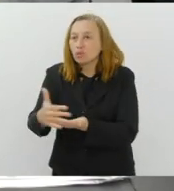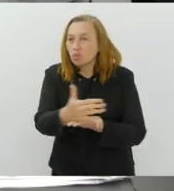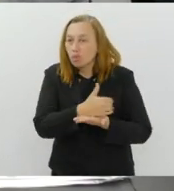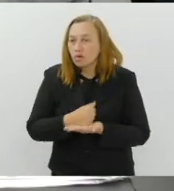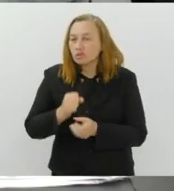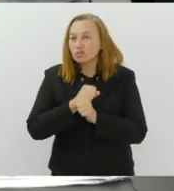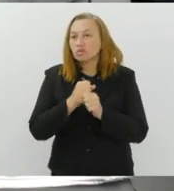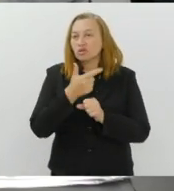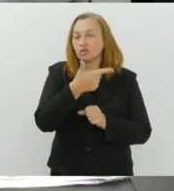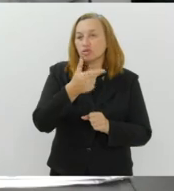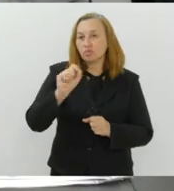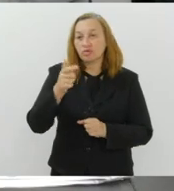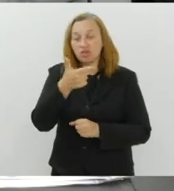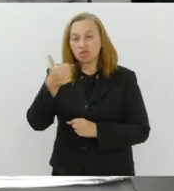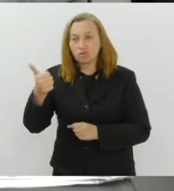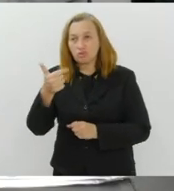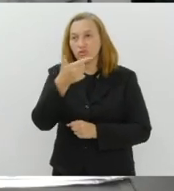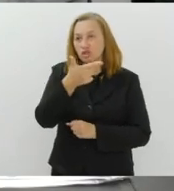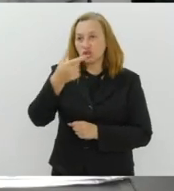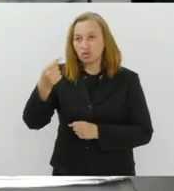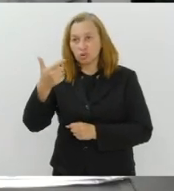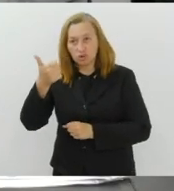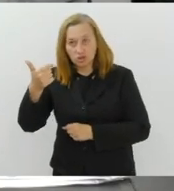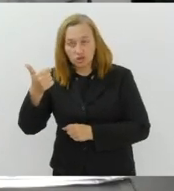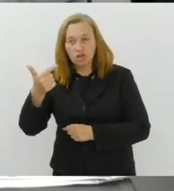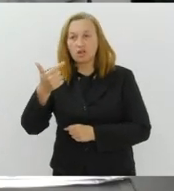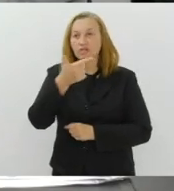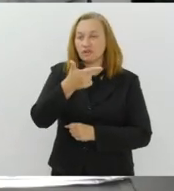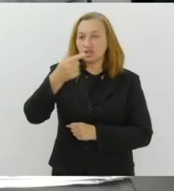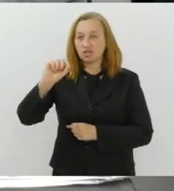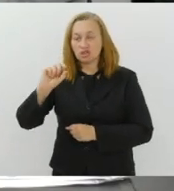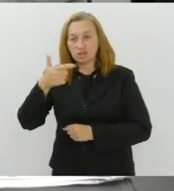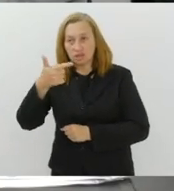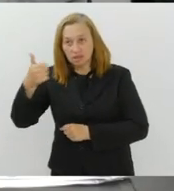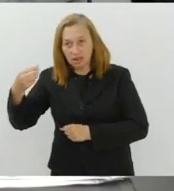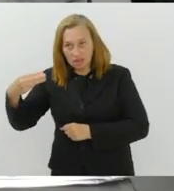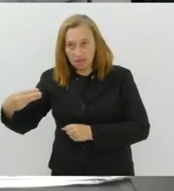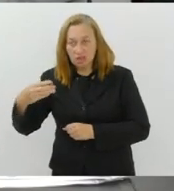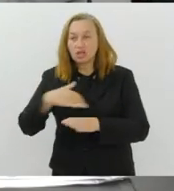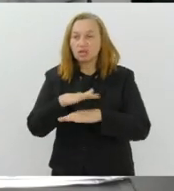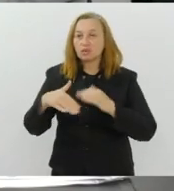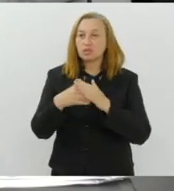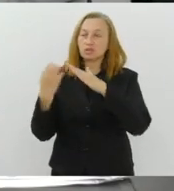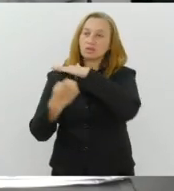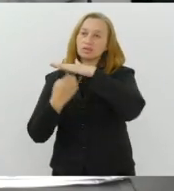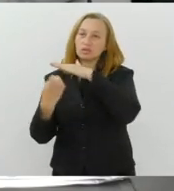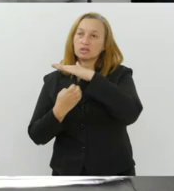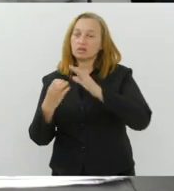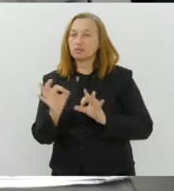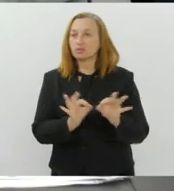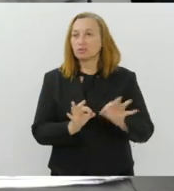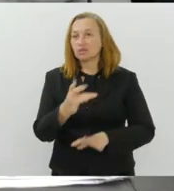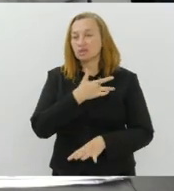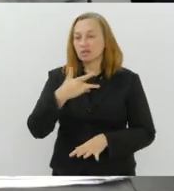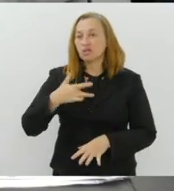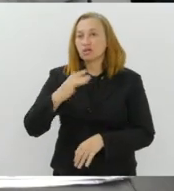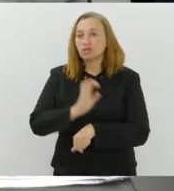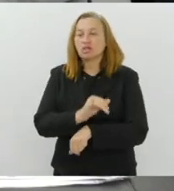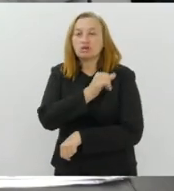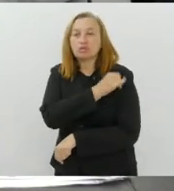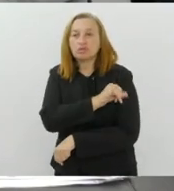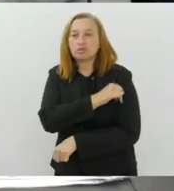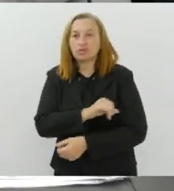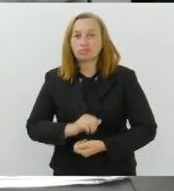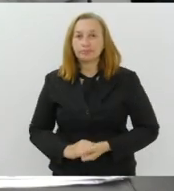de 2021, 22 e 23 de todas as empresas que comercializam planos de saúde no Estado do Rio